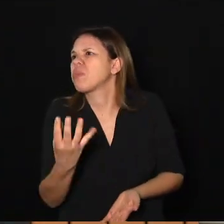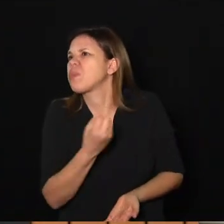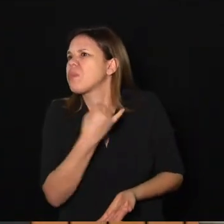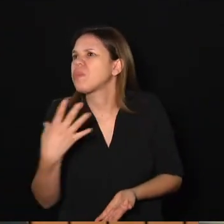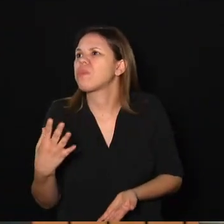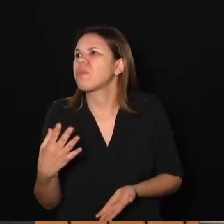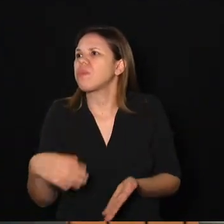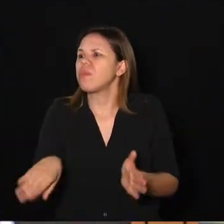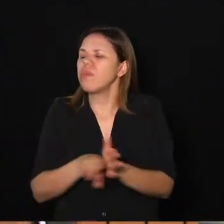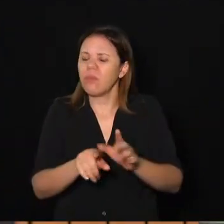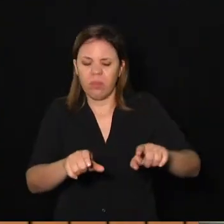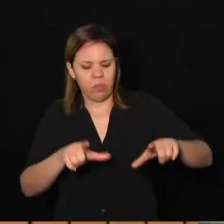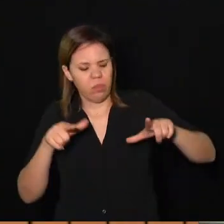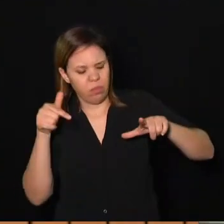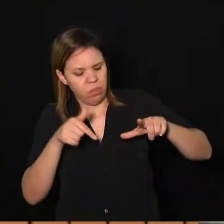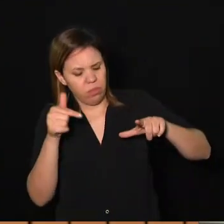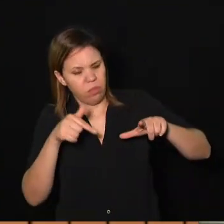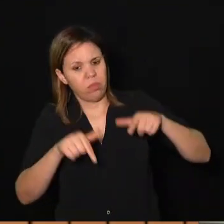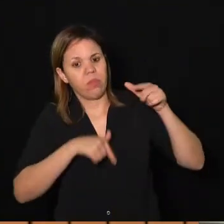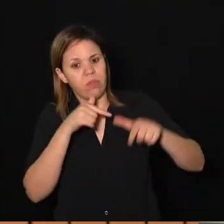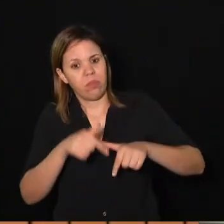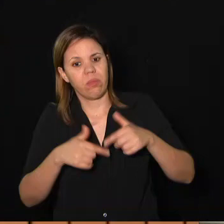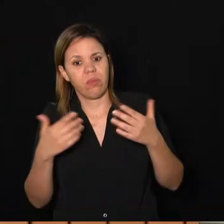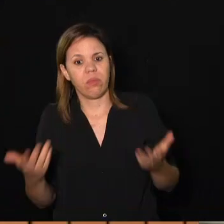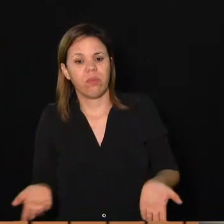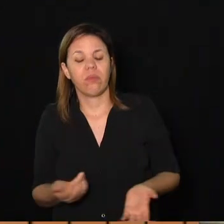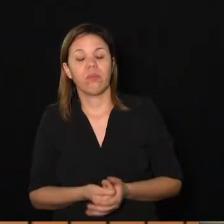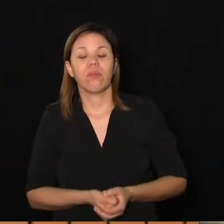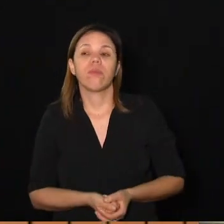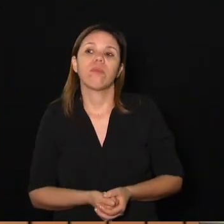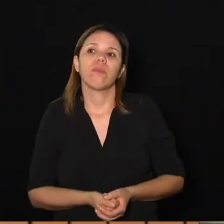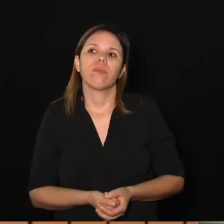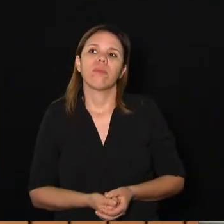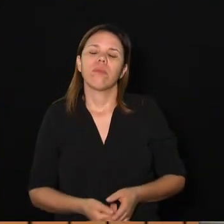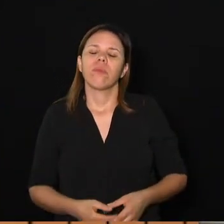gabinetes e nós temos que trabalhar agora é